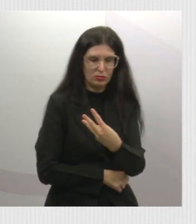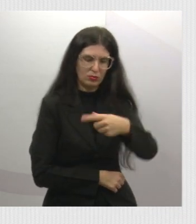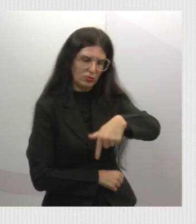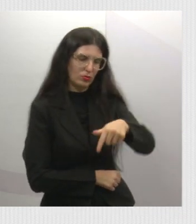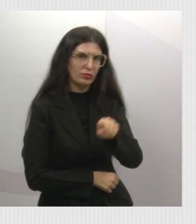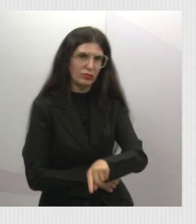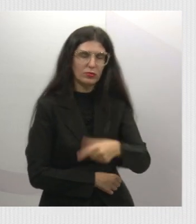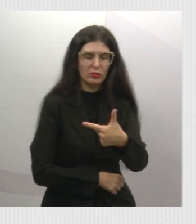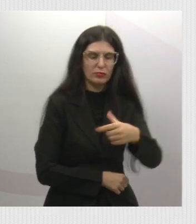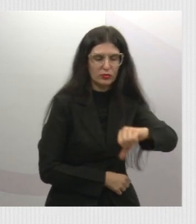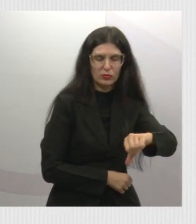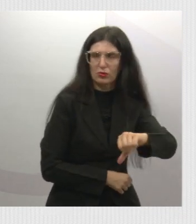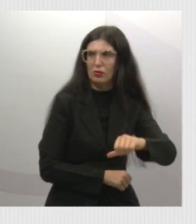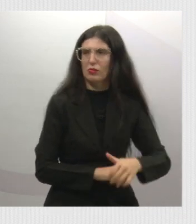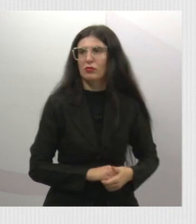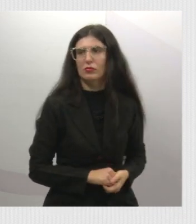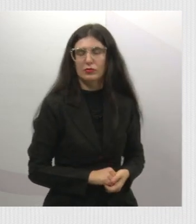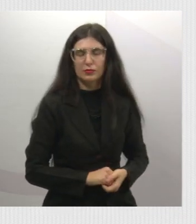37,29%.